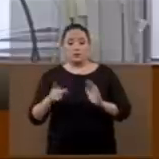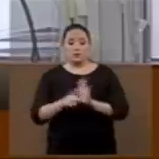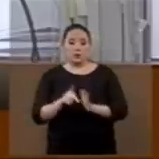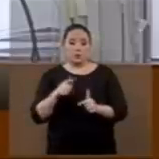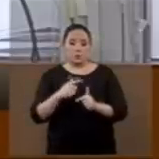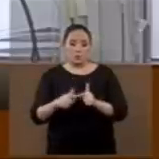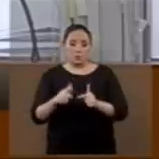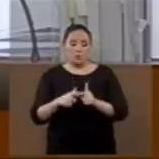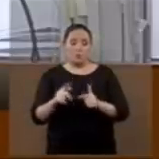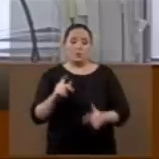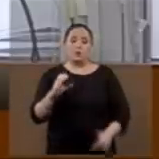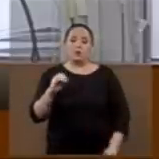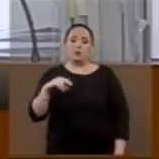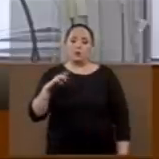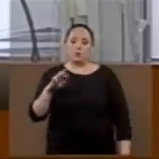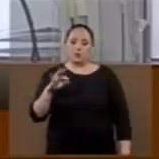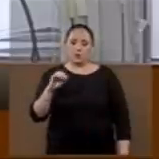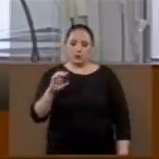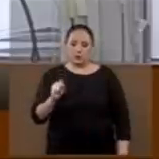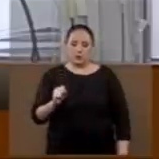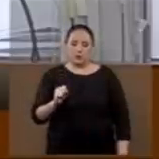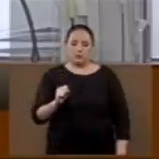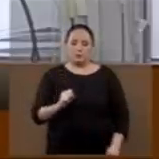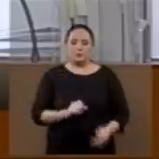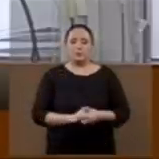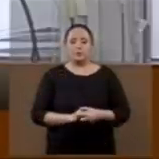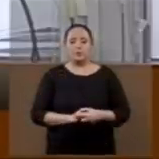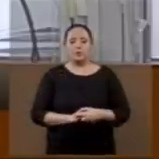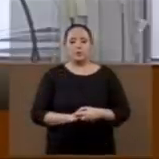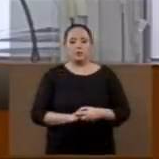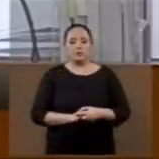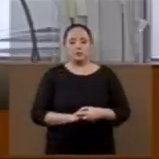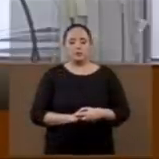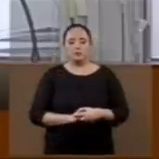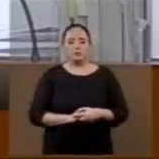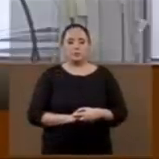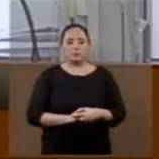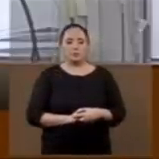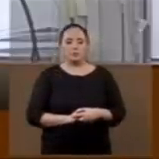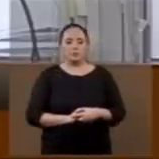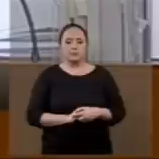problemas concretos, fecho aspas, e cito a fonte.